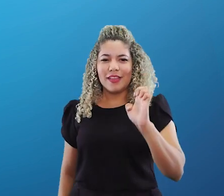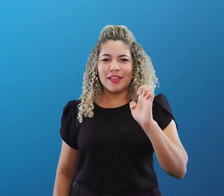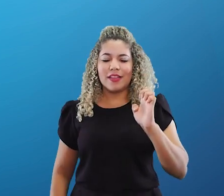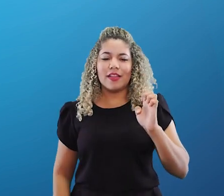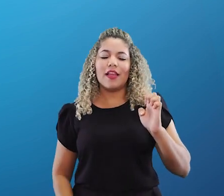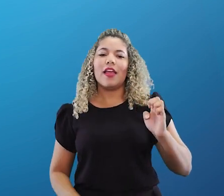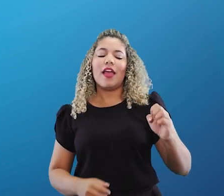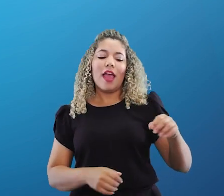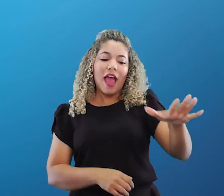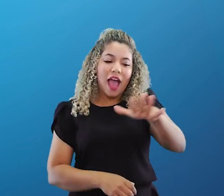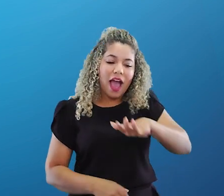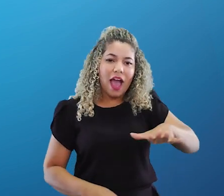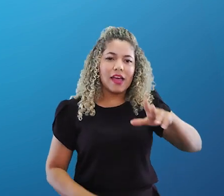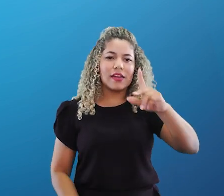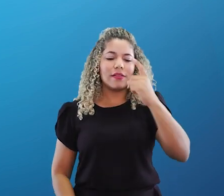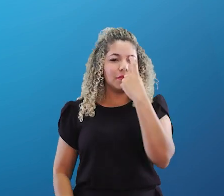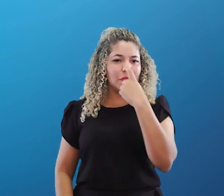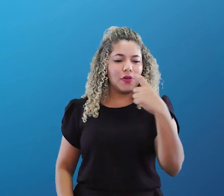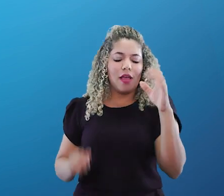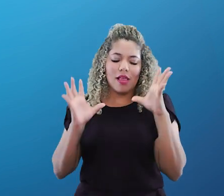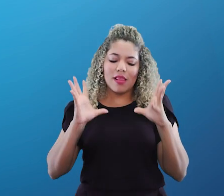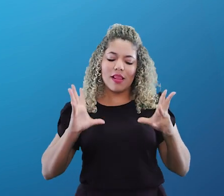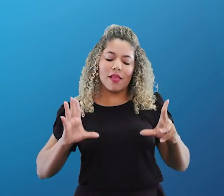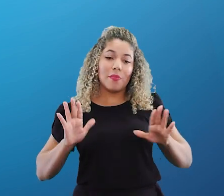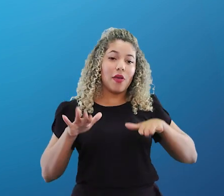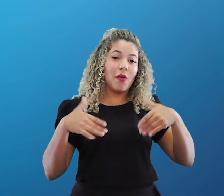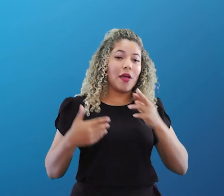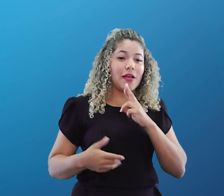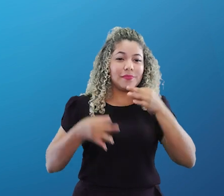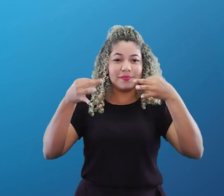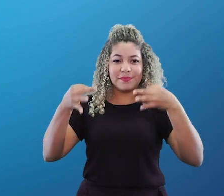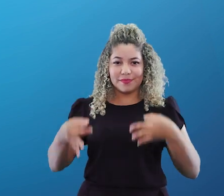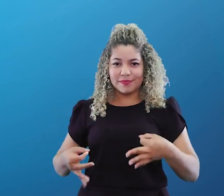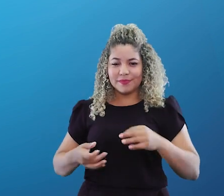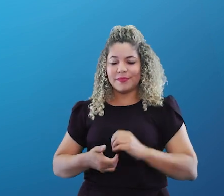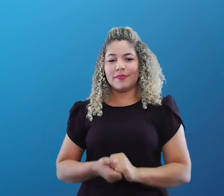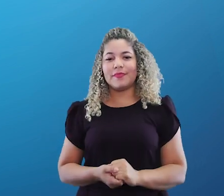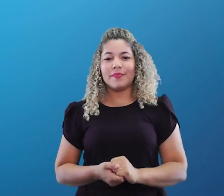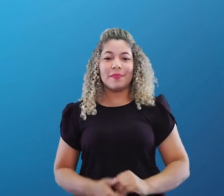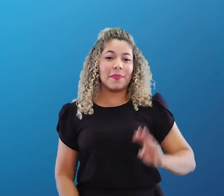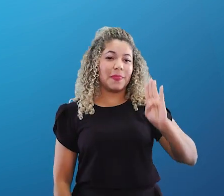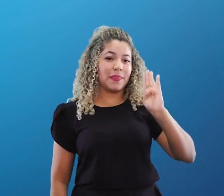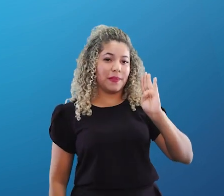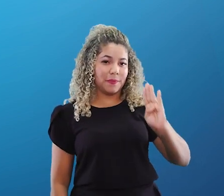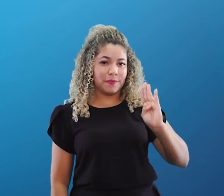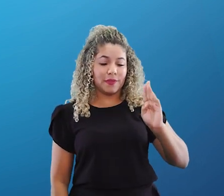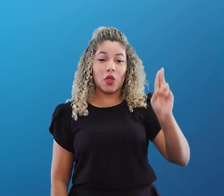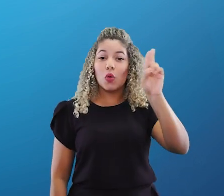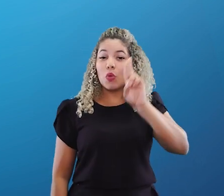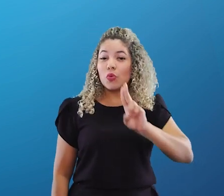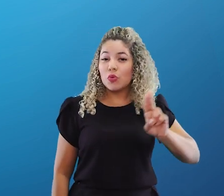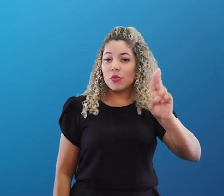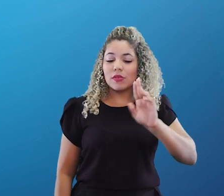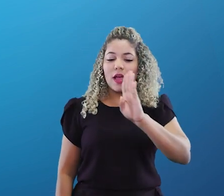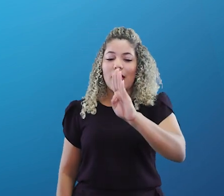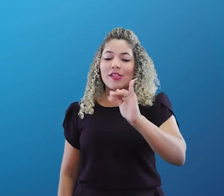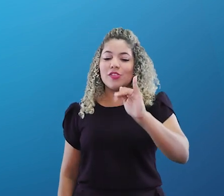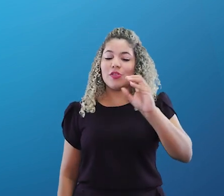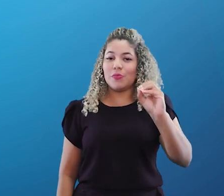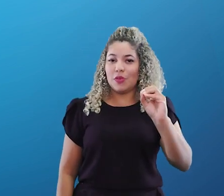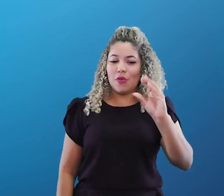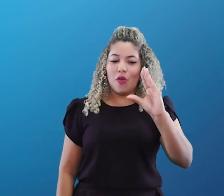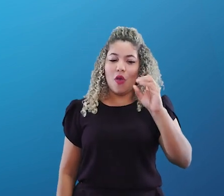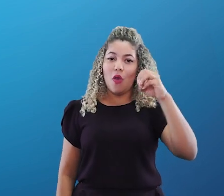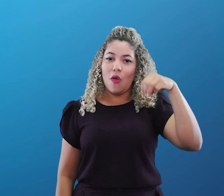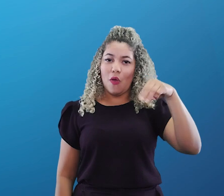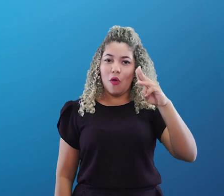Despoluição dos terrenos urbanos. Qual é a nossa resposta? Letra B. A utilização de biocombustíveis